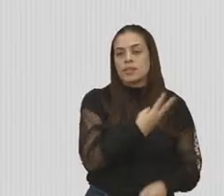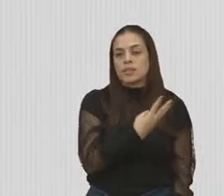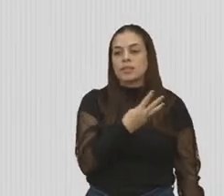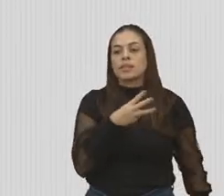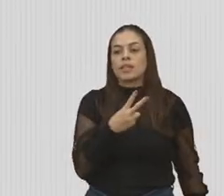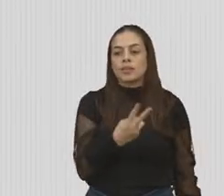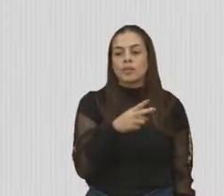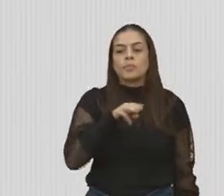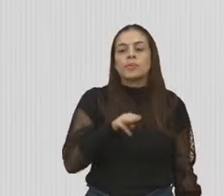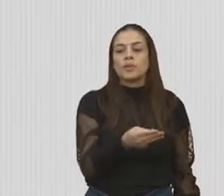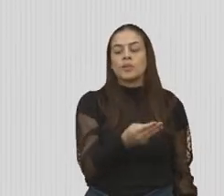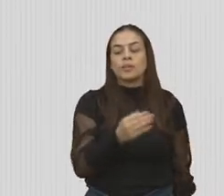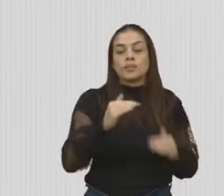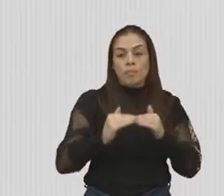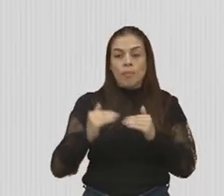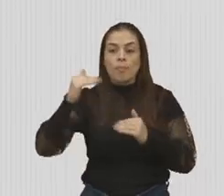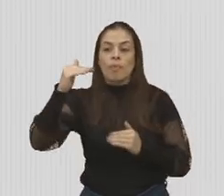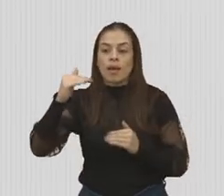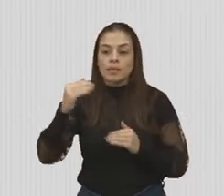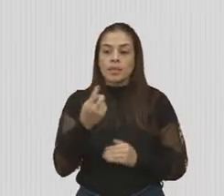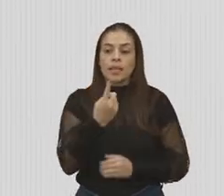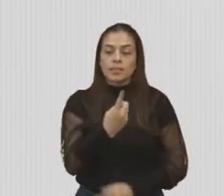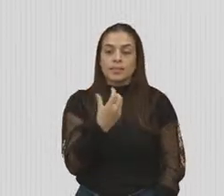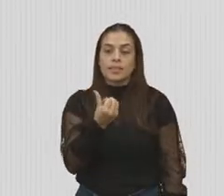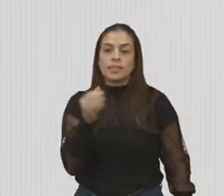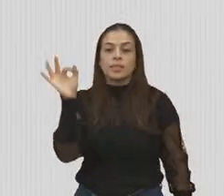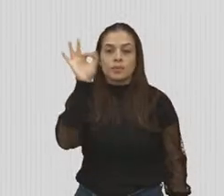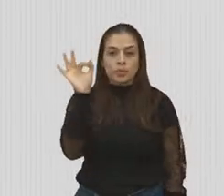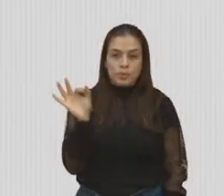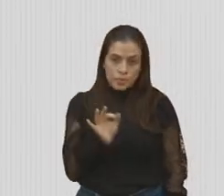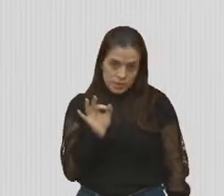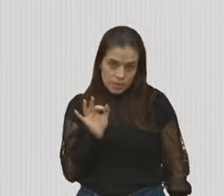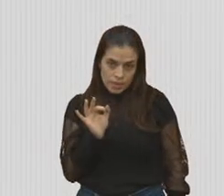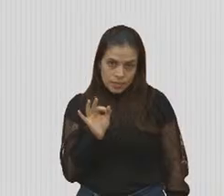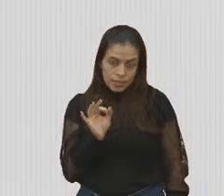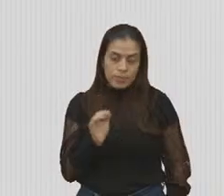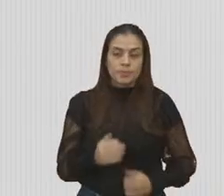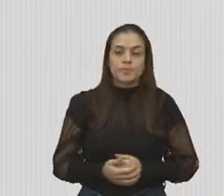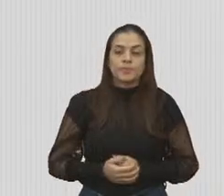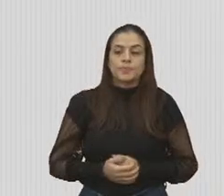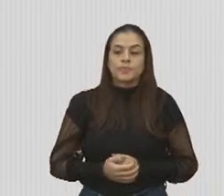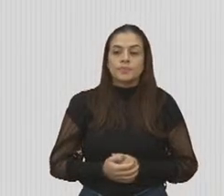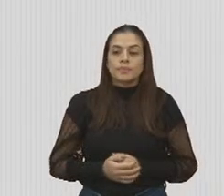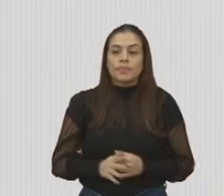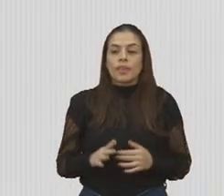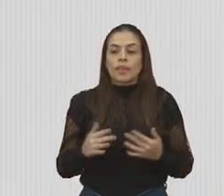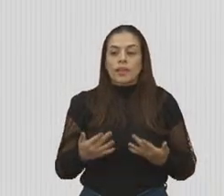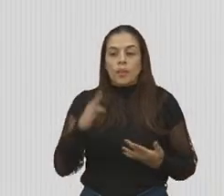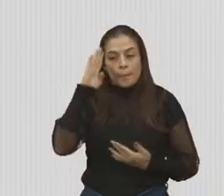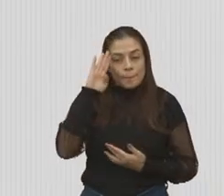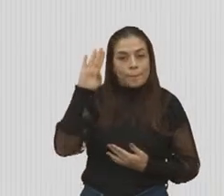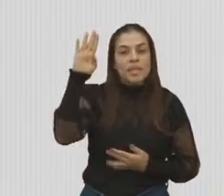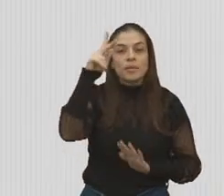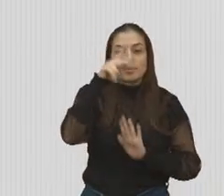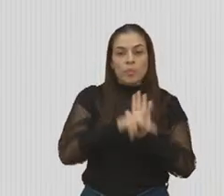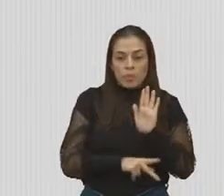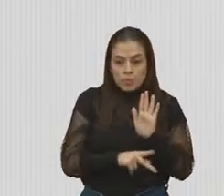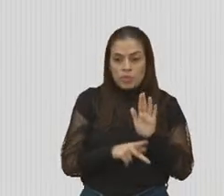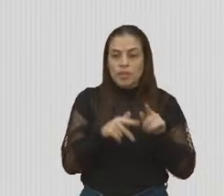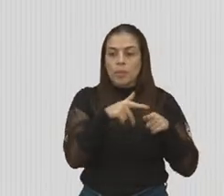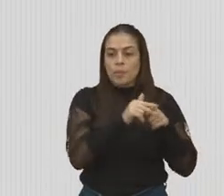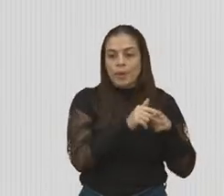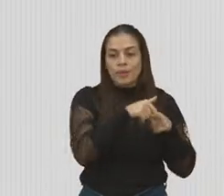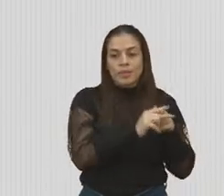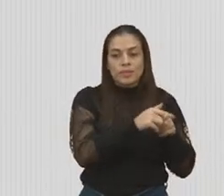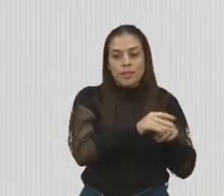LDO 2026, nós alocamos 37 milhões, um incremento de 16%, nos projetos de manutenção